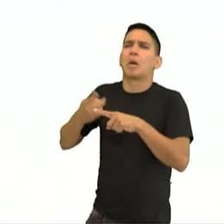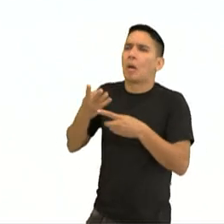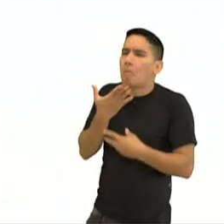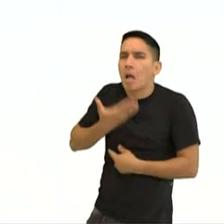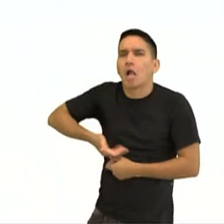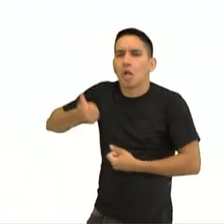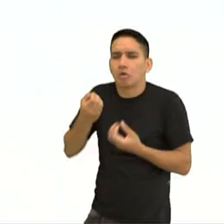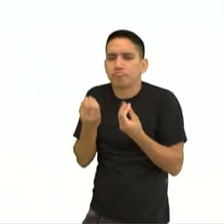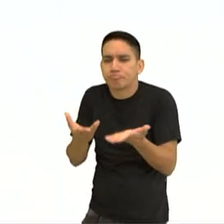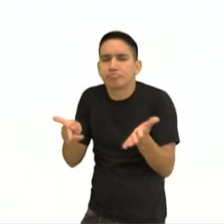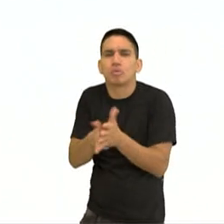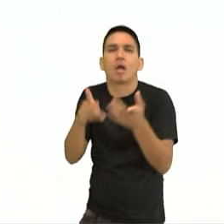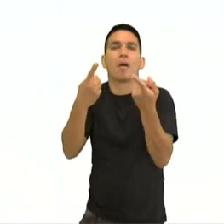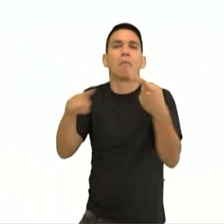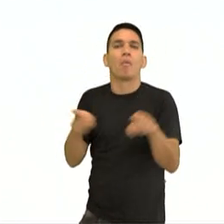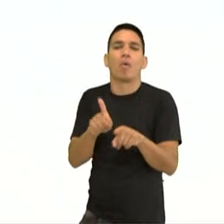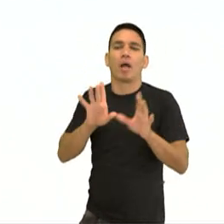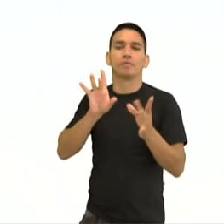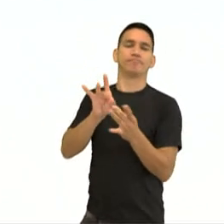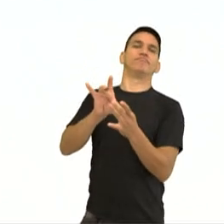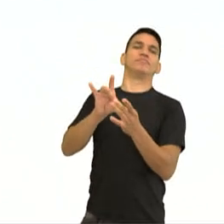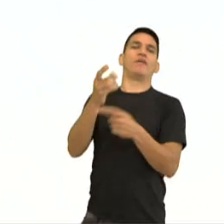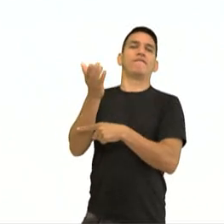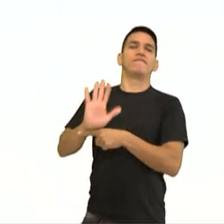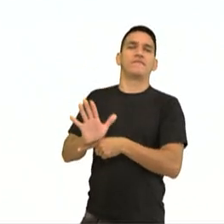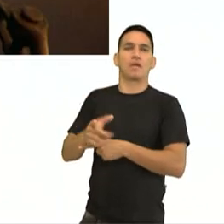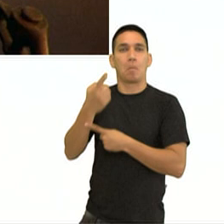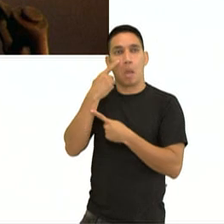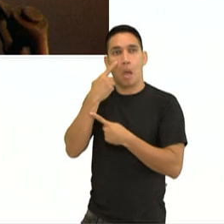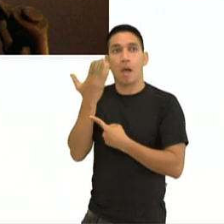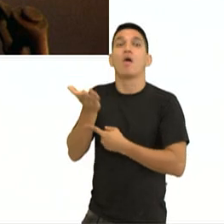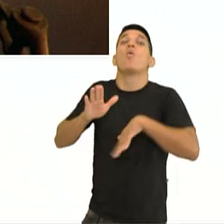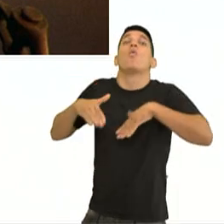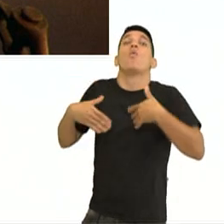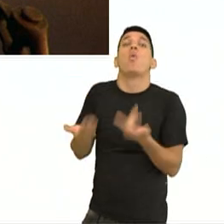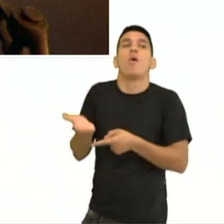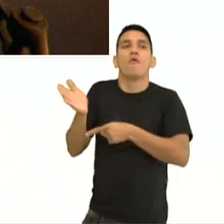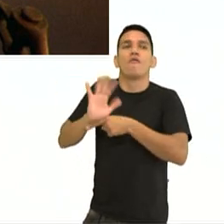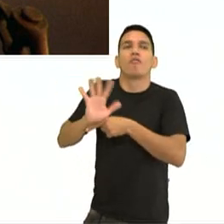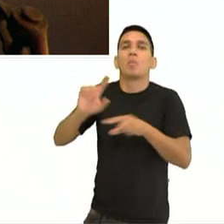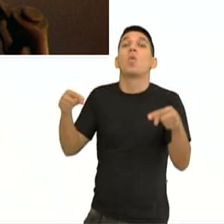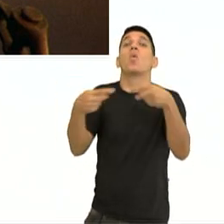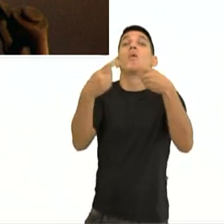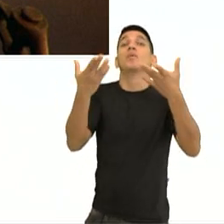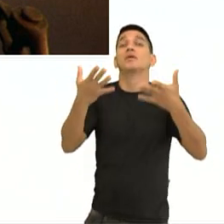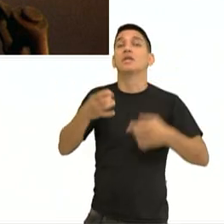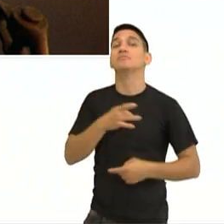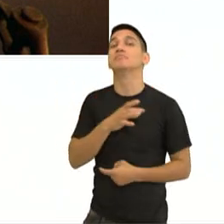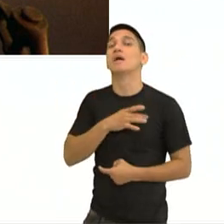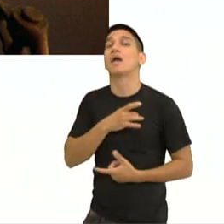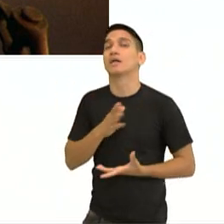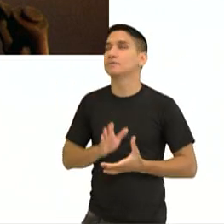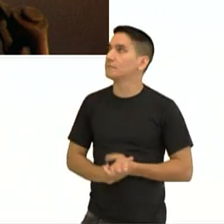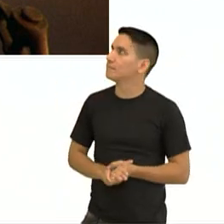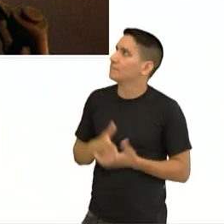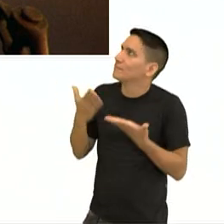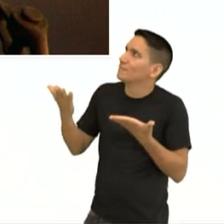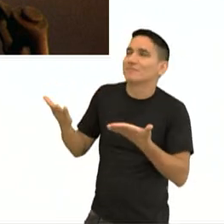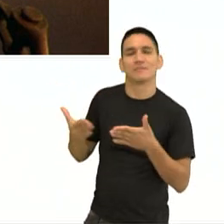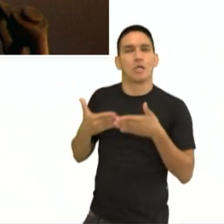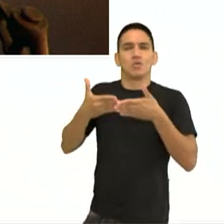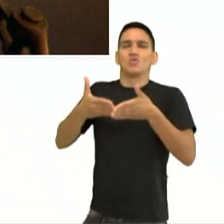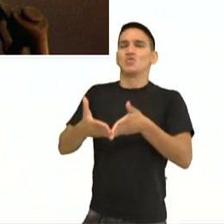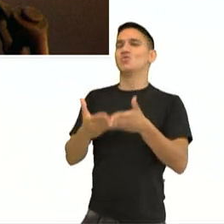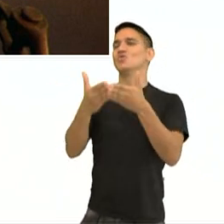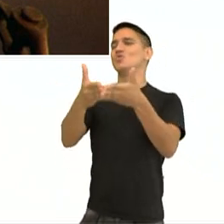aplicada essa música nessa determinada cena de filme. Então, vamos ver a cena de filme. Nós temos a cena do Titanic,